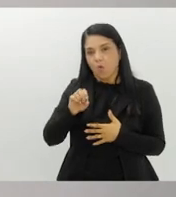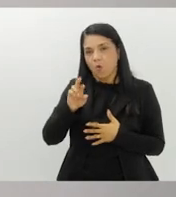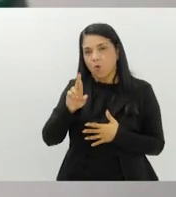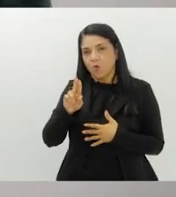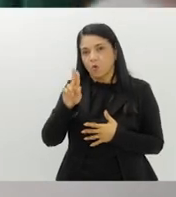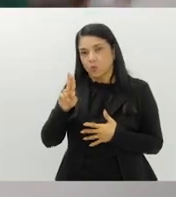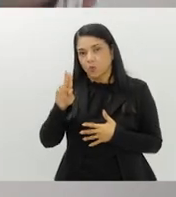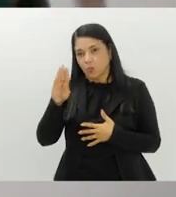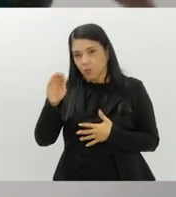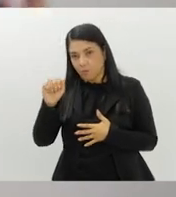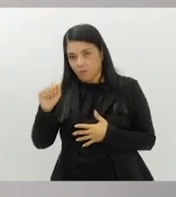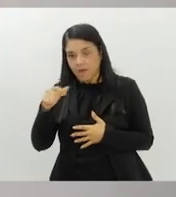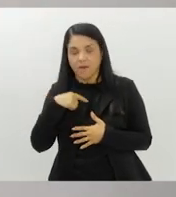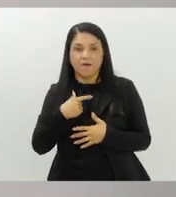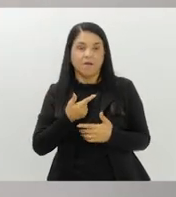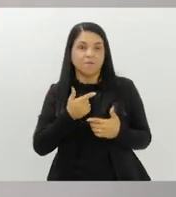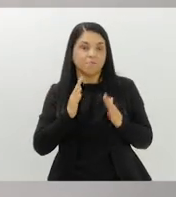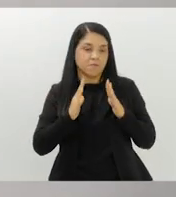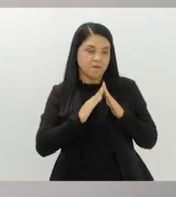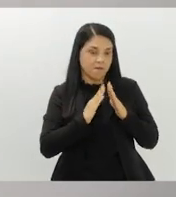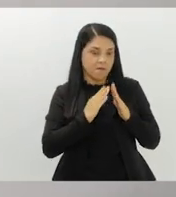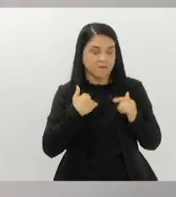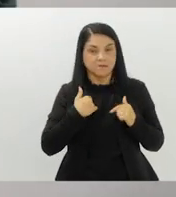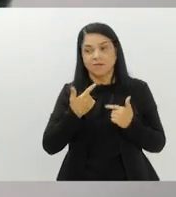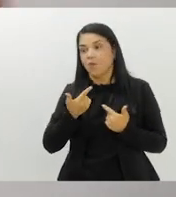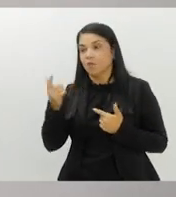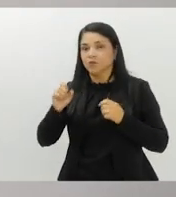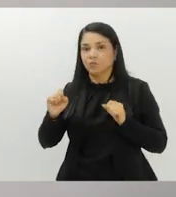minha casa Ogum Aju. Outra pessoa canta